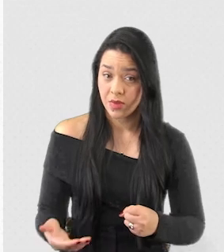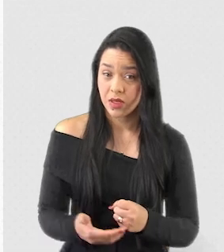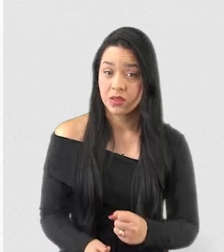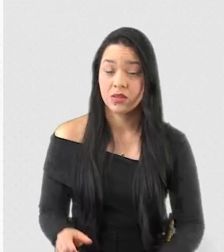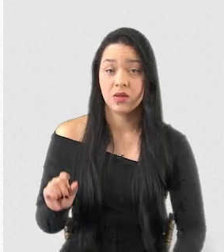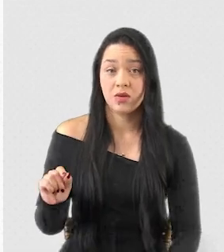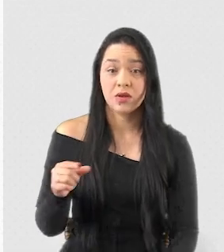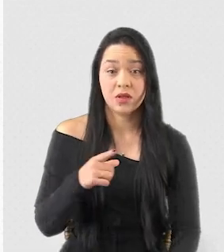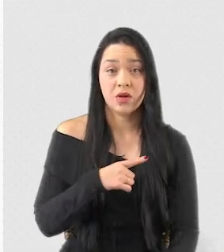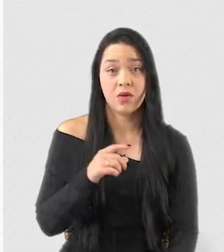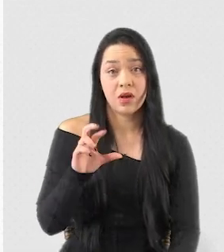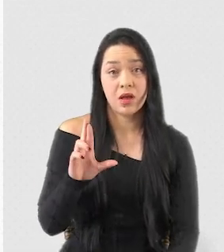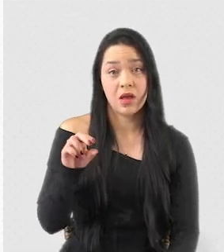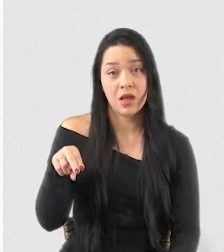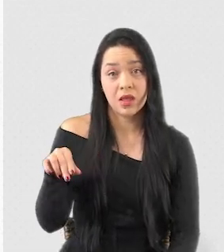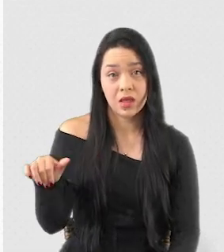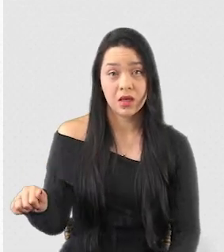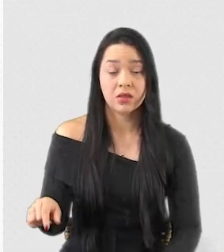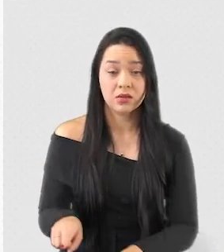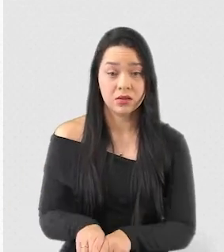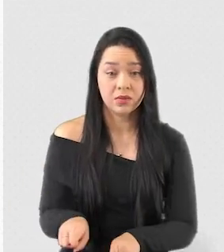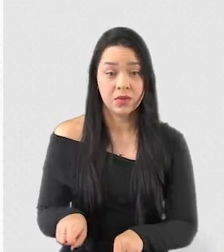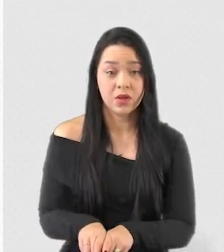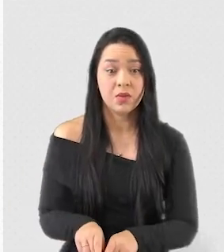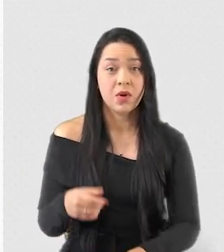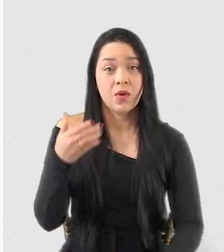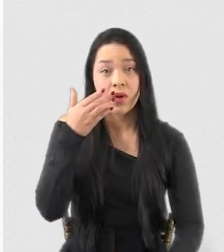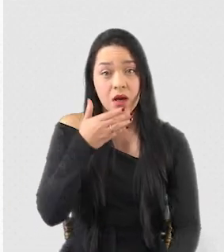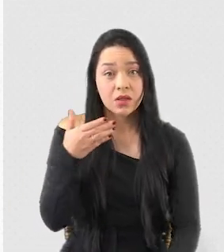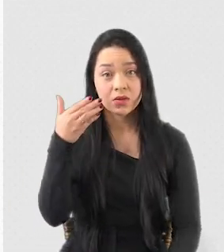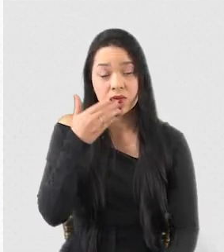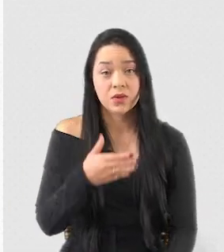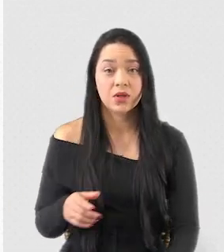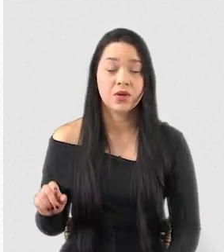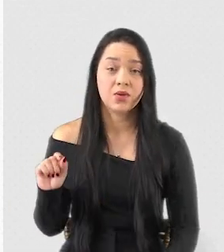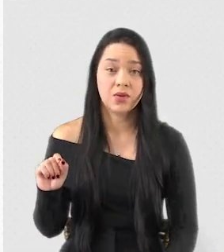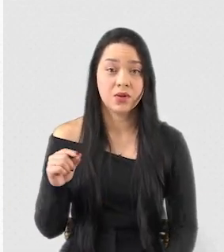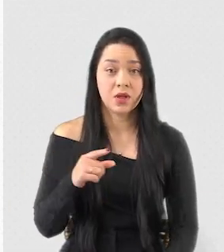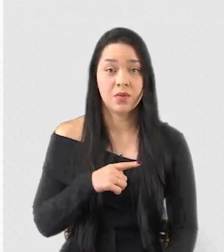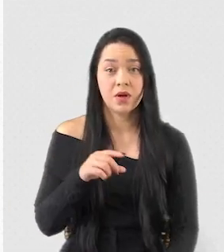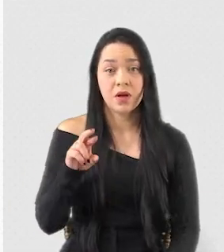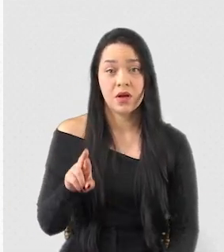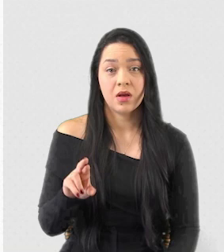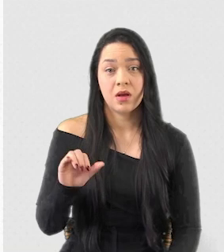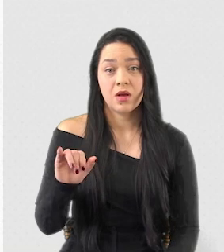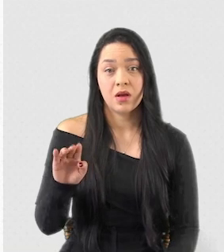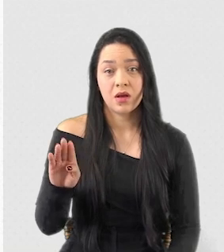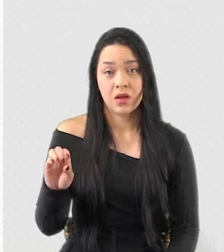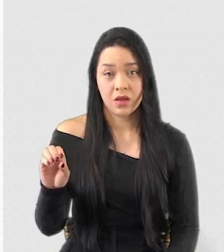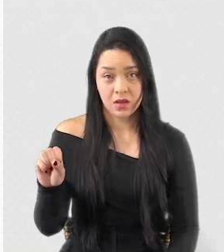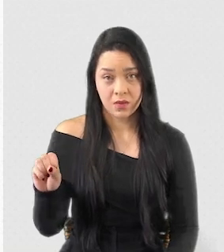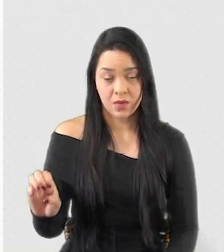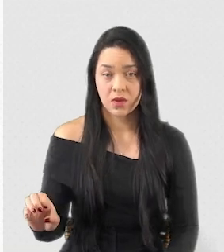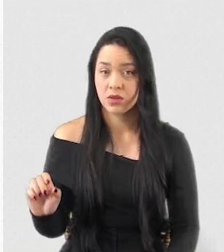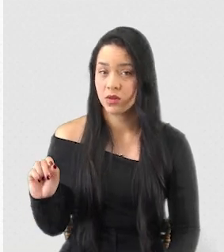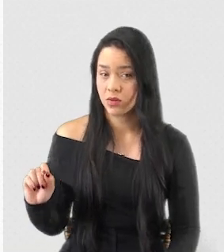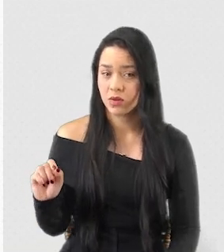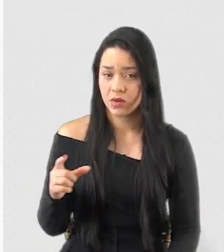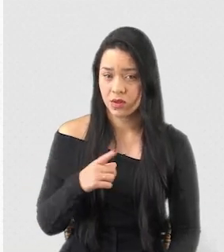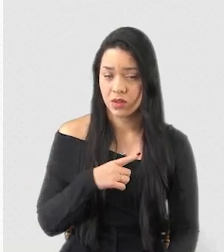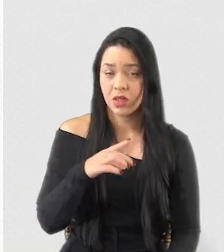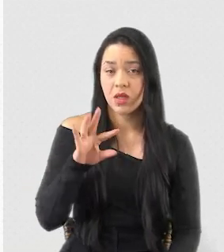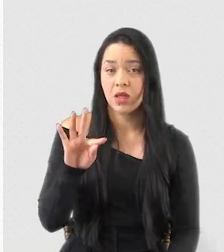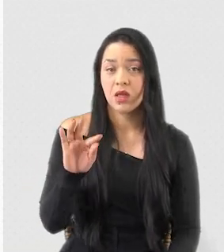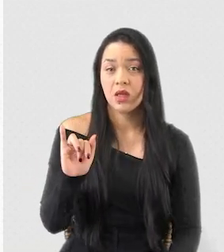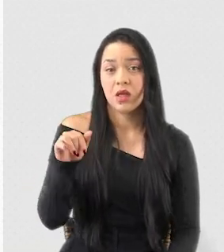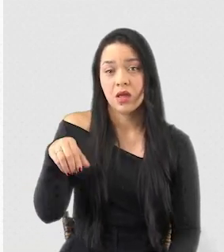eu sei que eu vou ter um RNA e eu sei que o meu açúcar será uma ribose. Agora, quando eu falo, pessoal, de